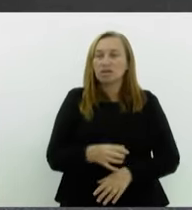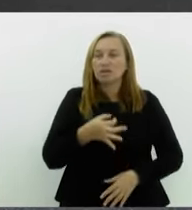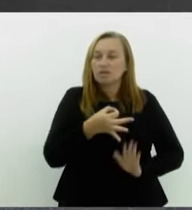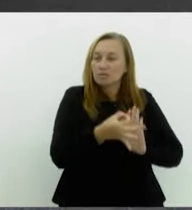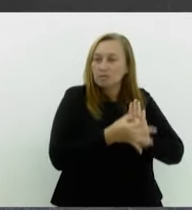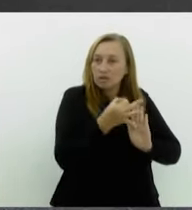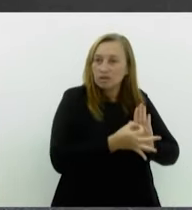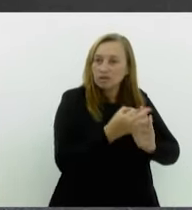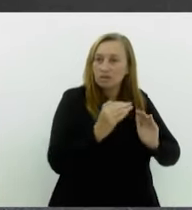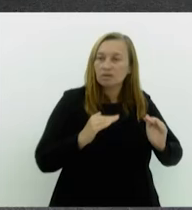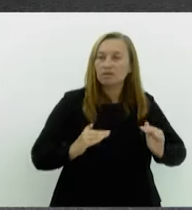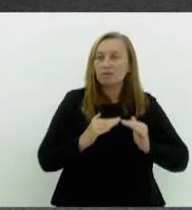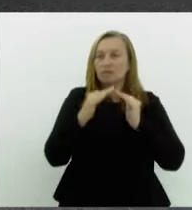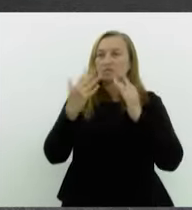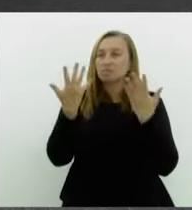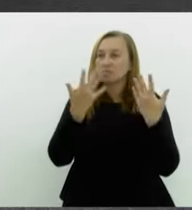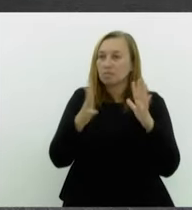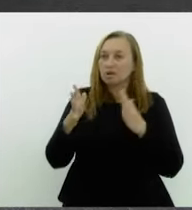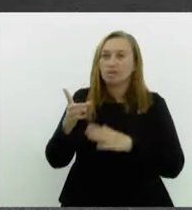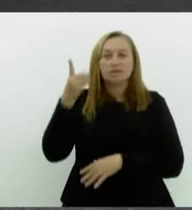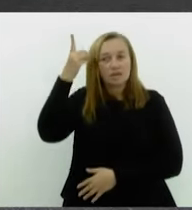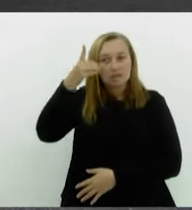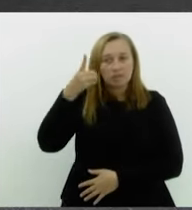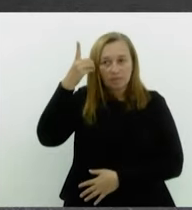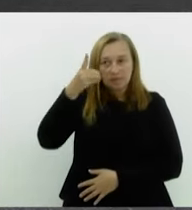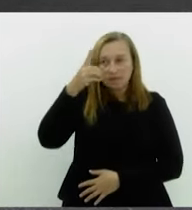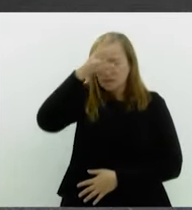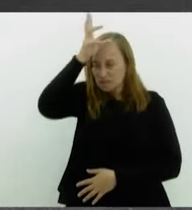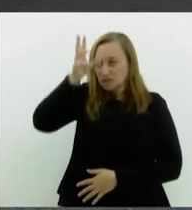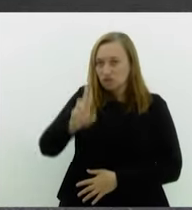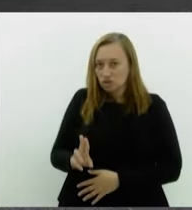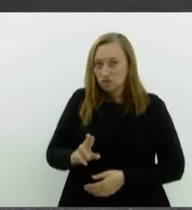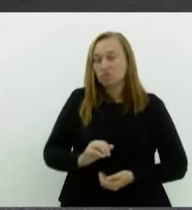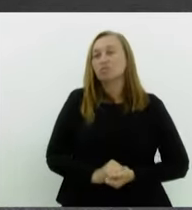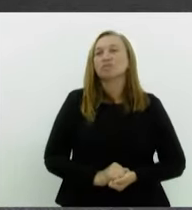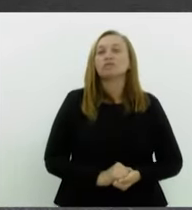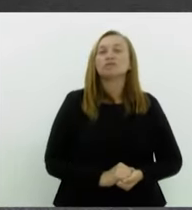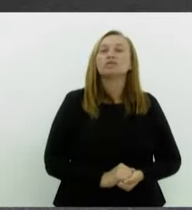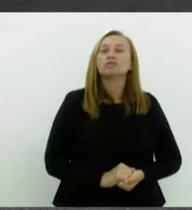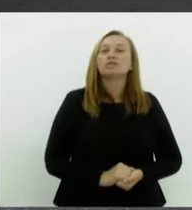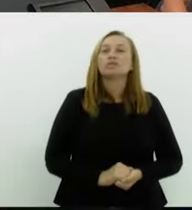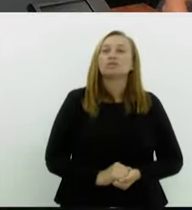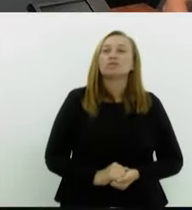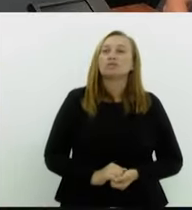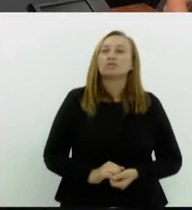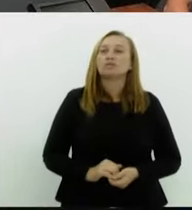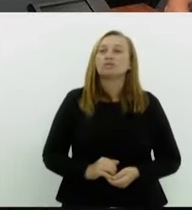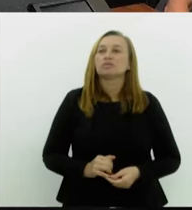é favorável, aplaudindo aqui a iniciativa da deputada Tia Ju.